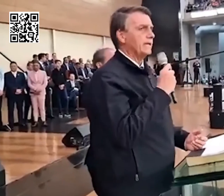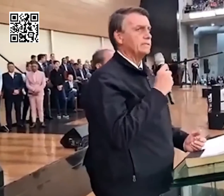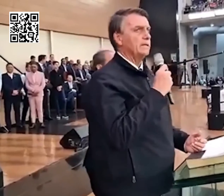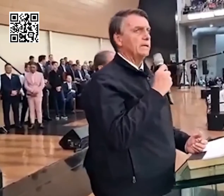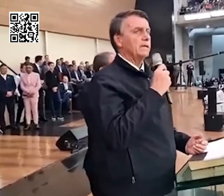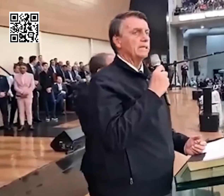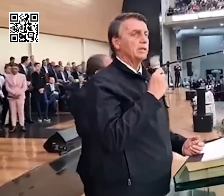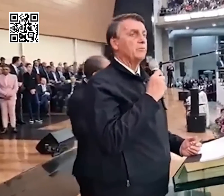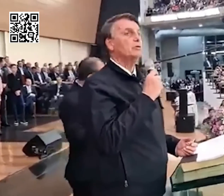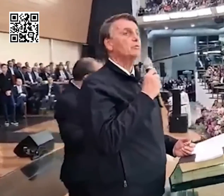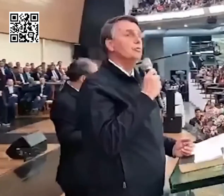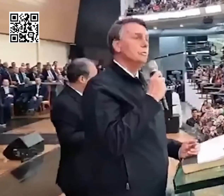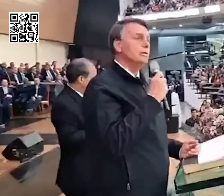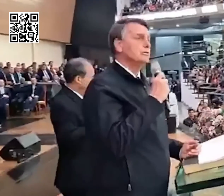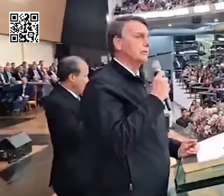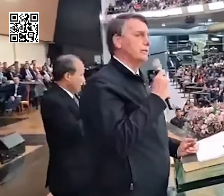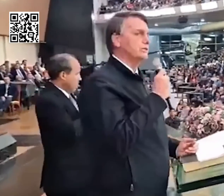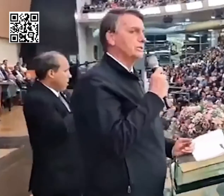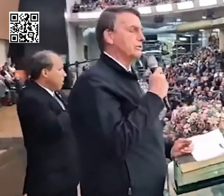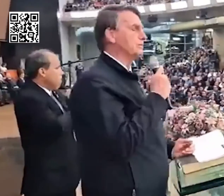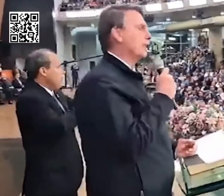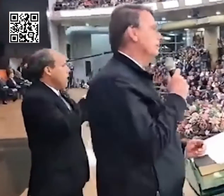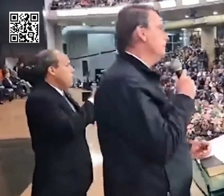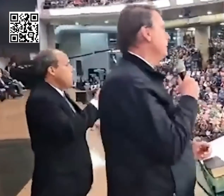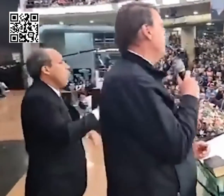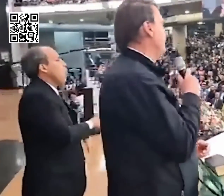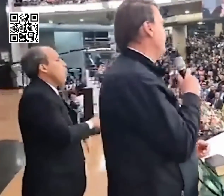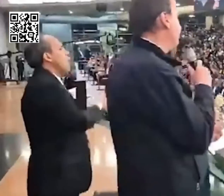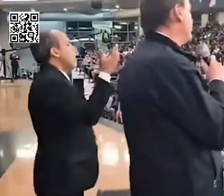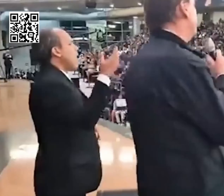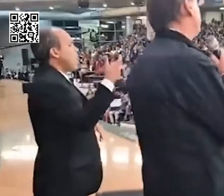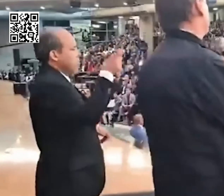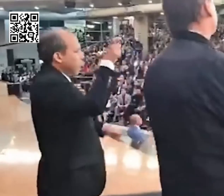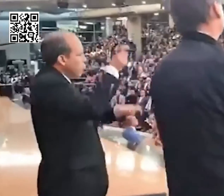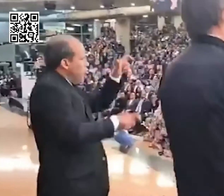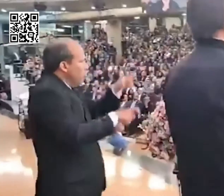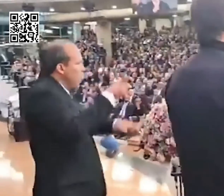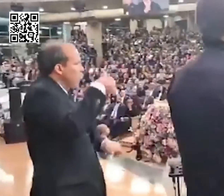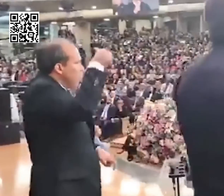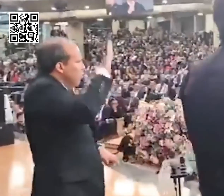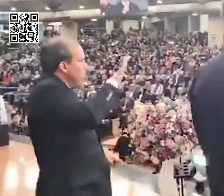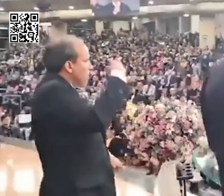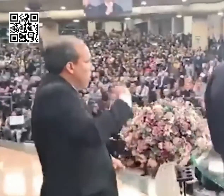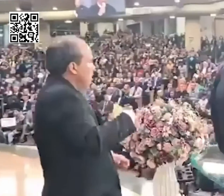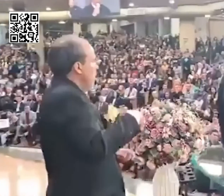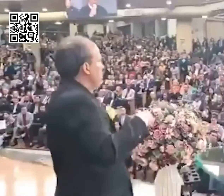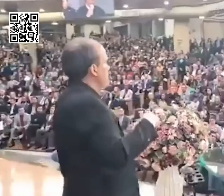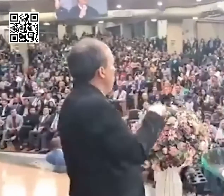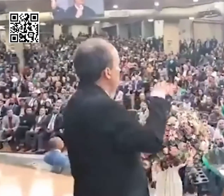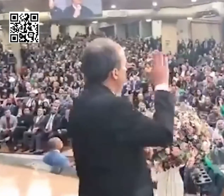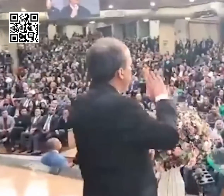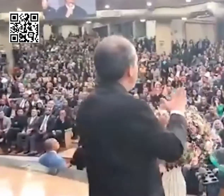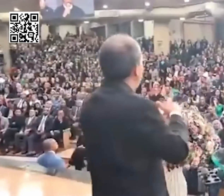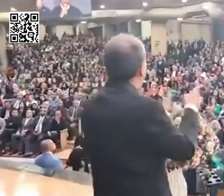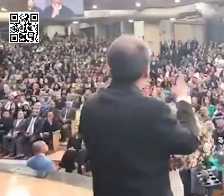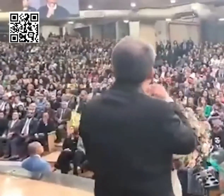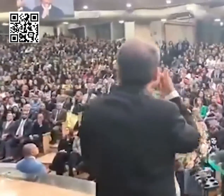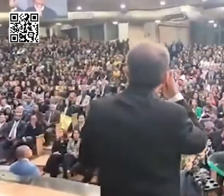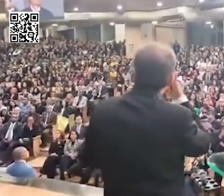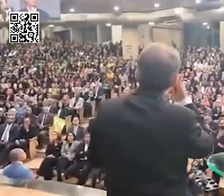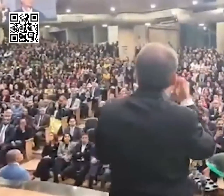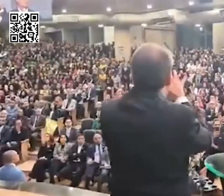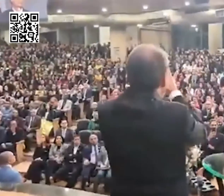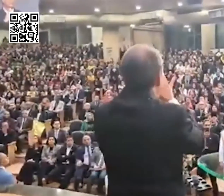é a cidade que deu o maior número de nordestinos no Brasil, eu peço a vocês que entrem em contato com os nossos irmãos lá